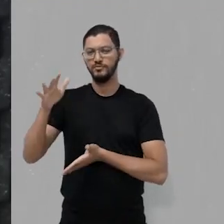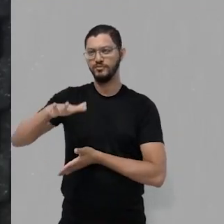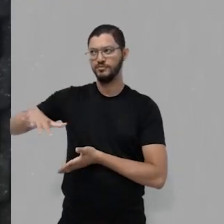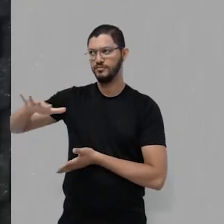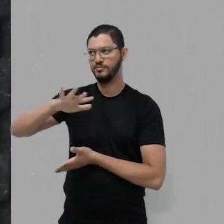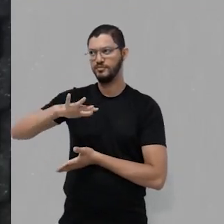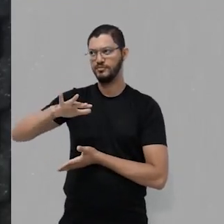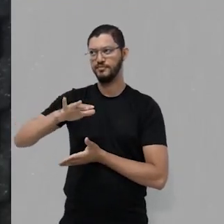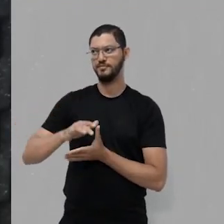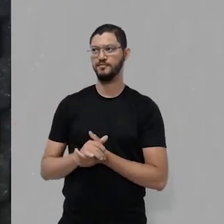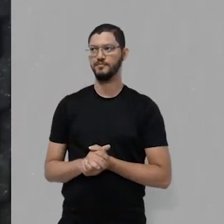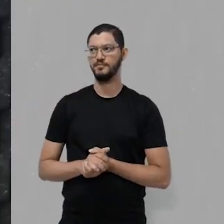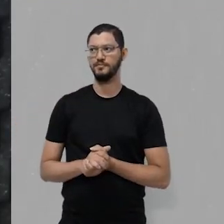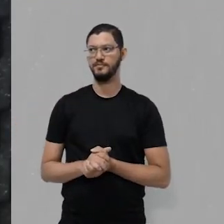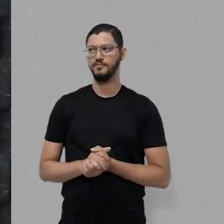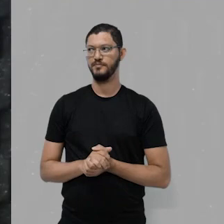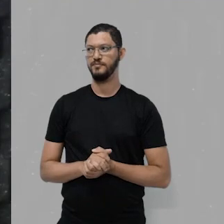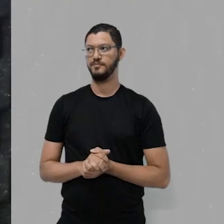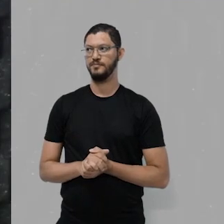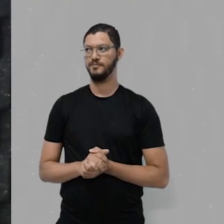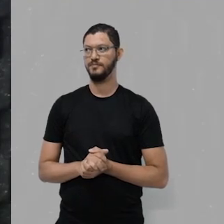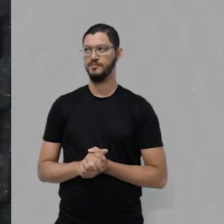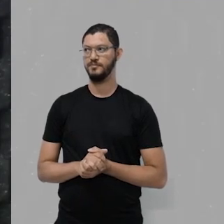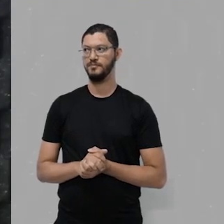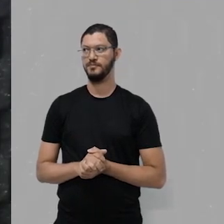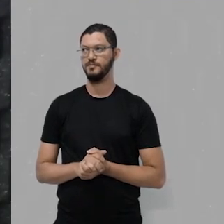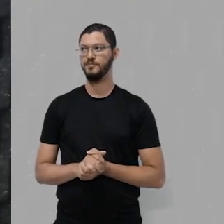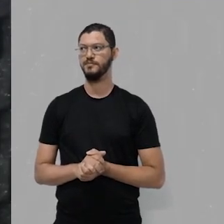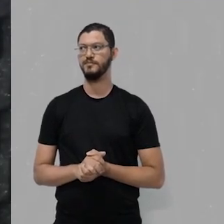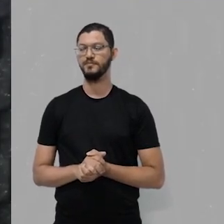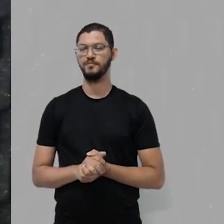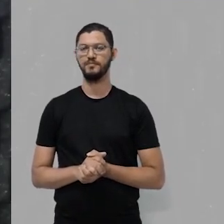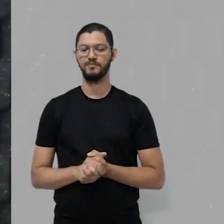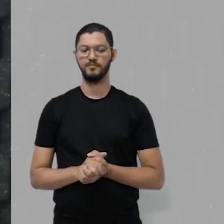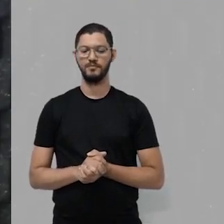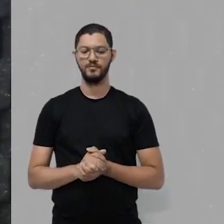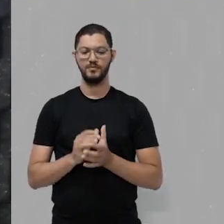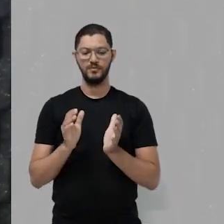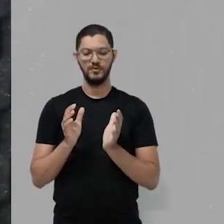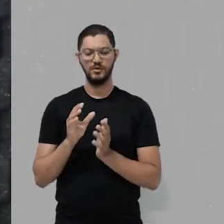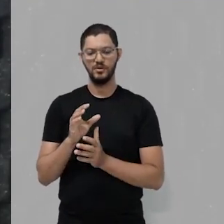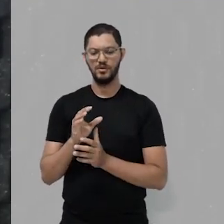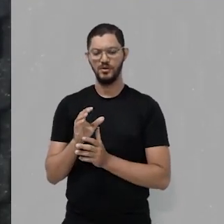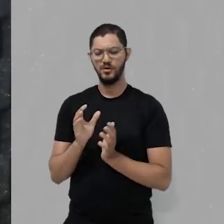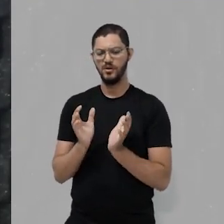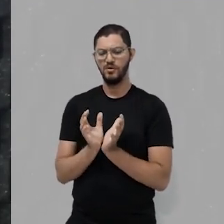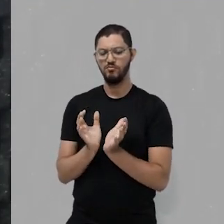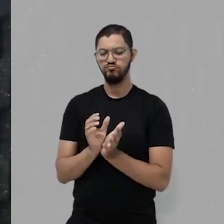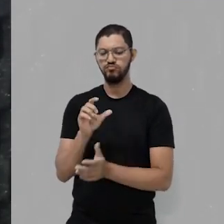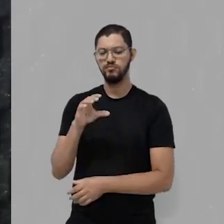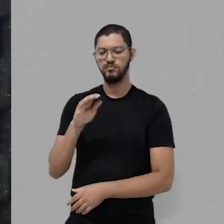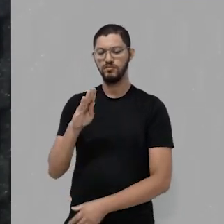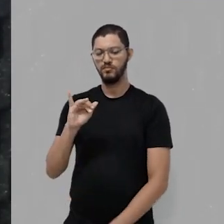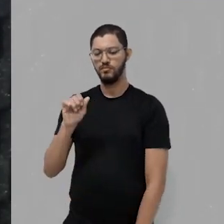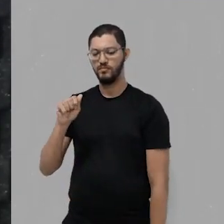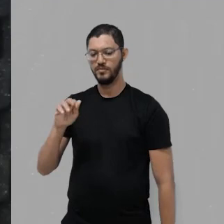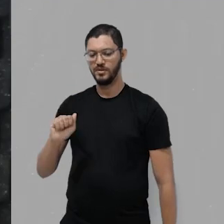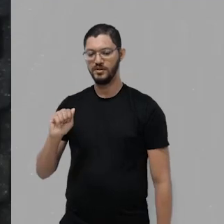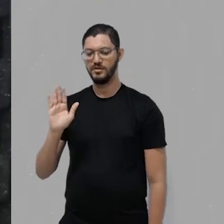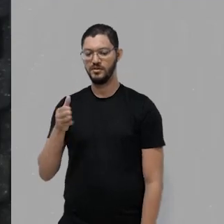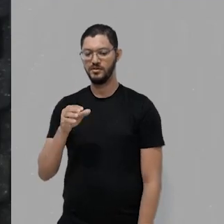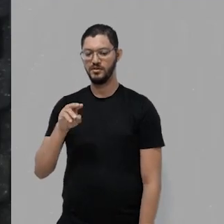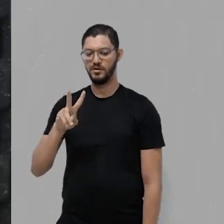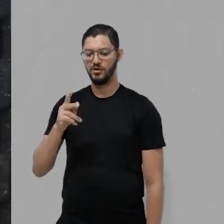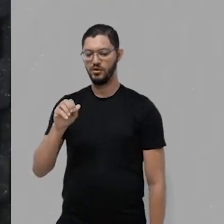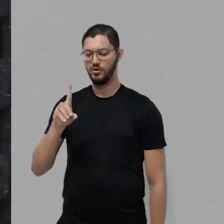região aqui, né, a Companhia da Baía de Hudson fez uma contabilização da